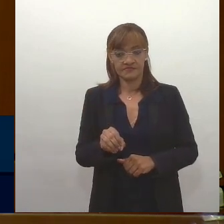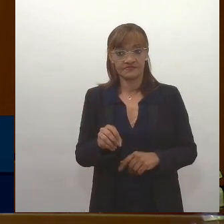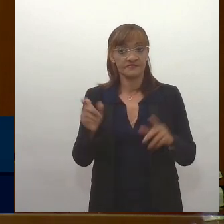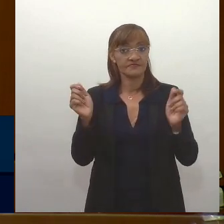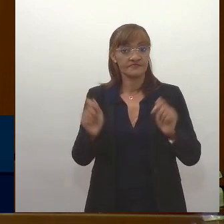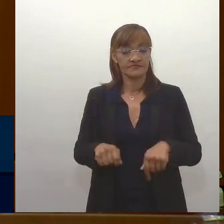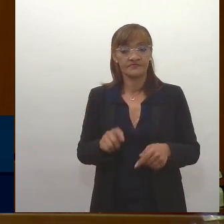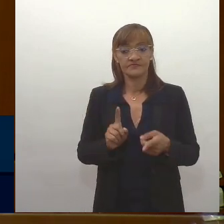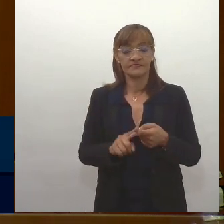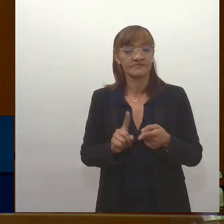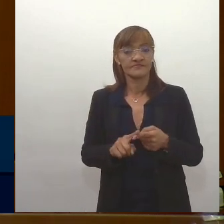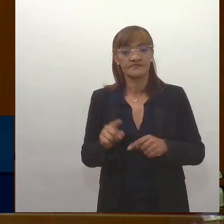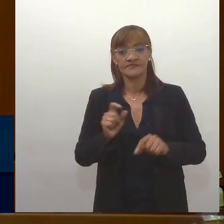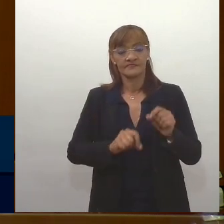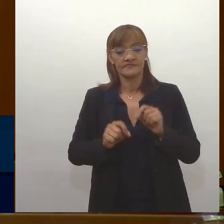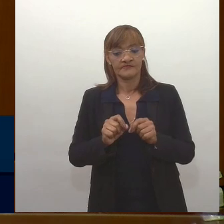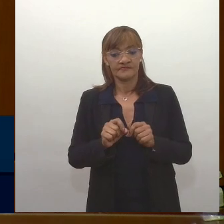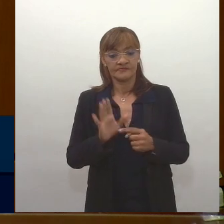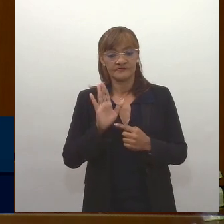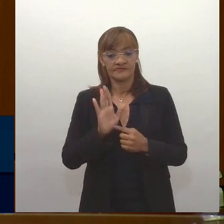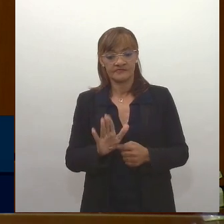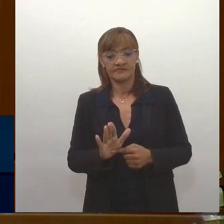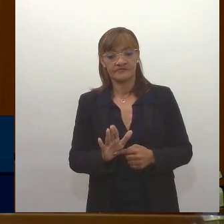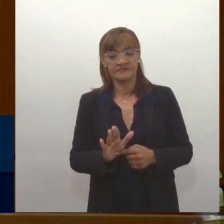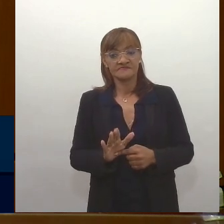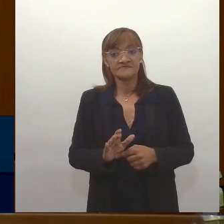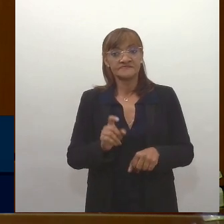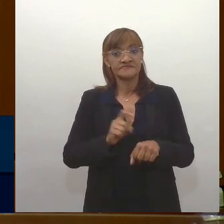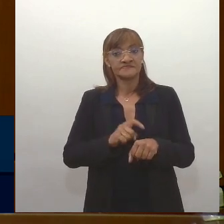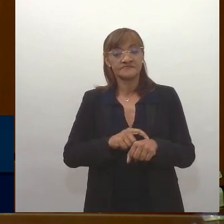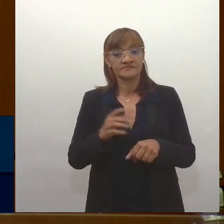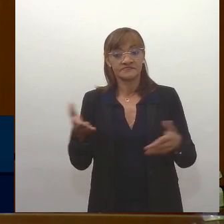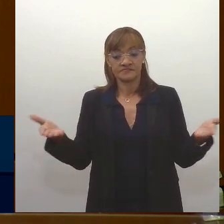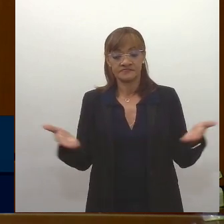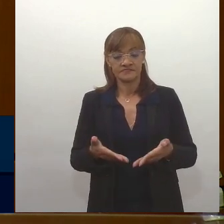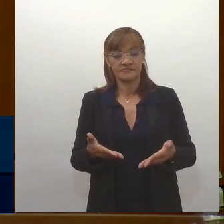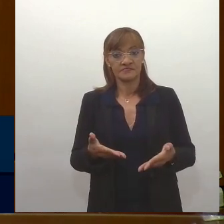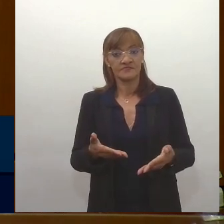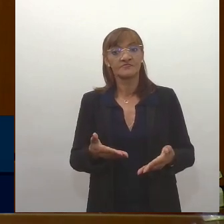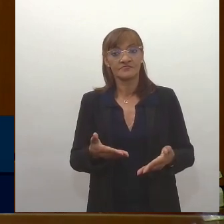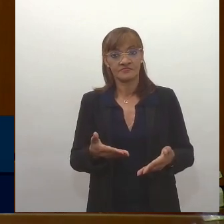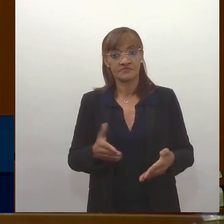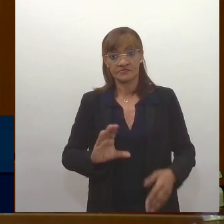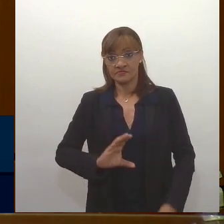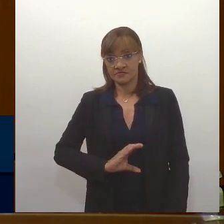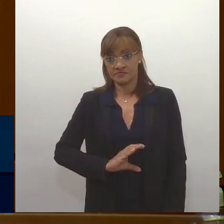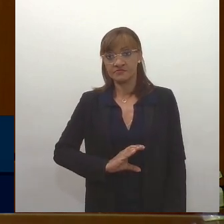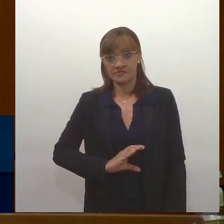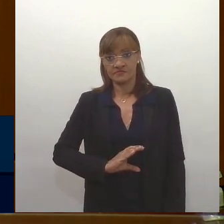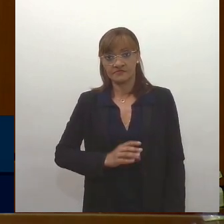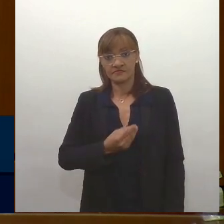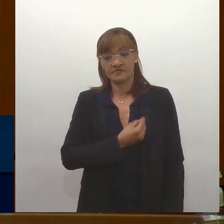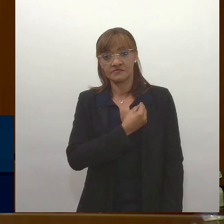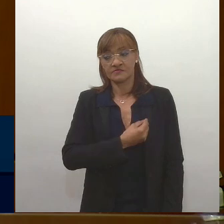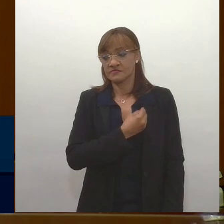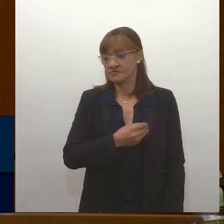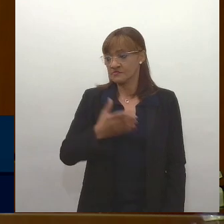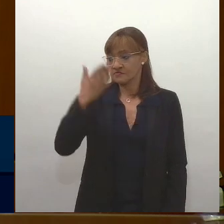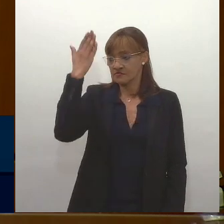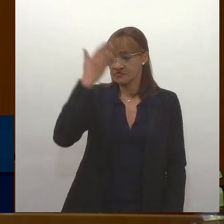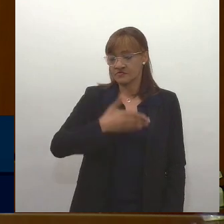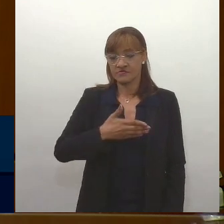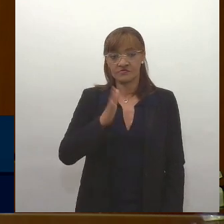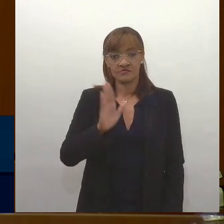registrar que o momento que Capela vive é a prova de que a credibilidade do município que tem a prefeita Silvani uma